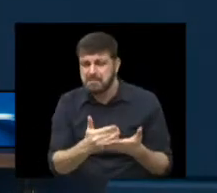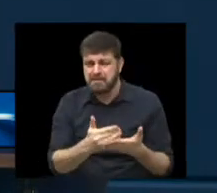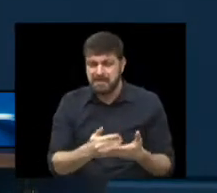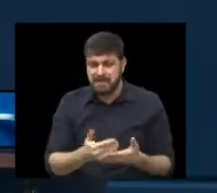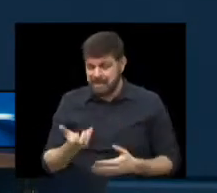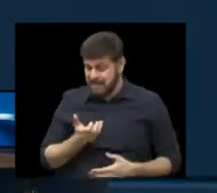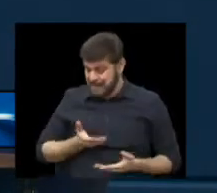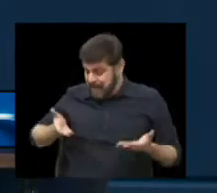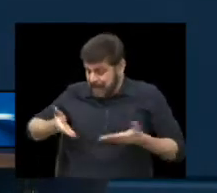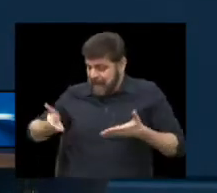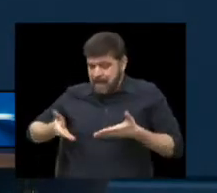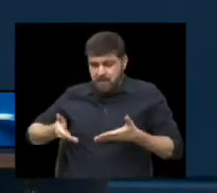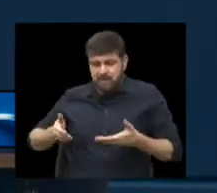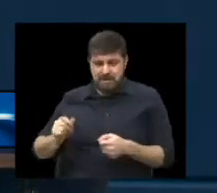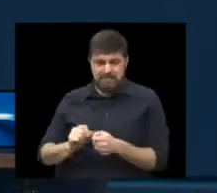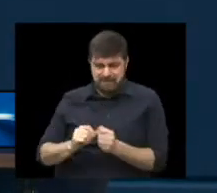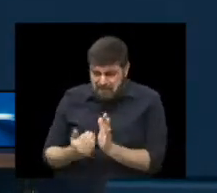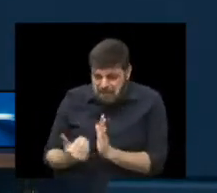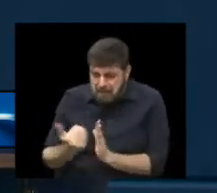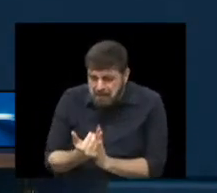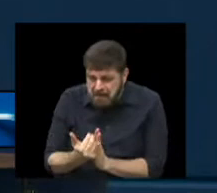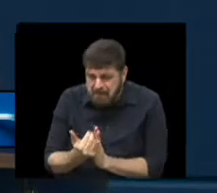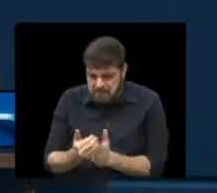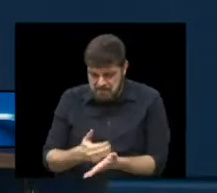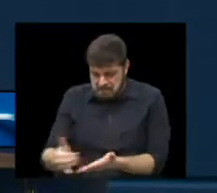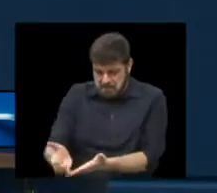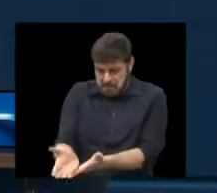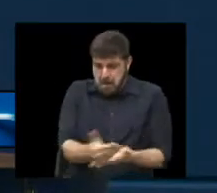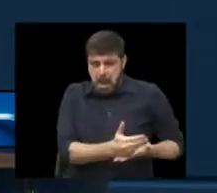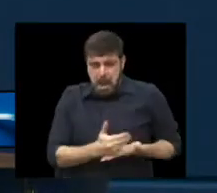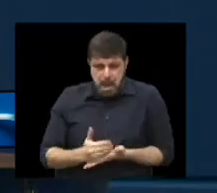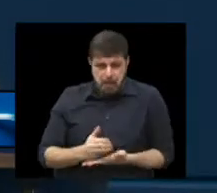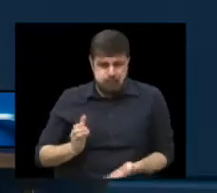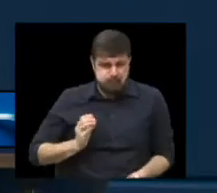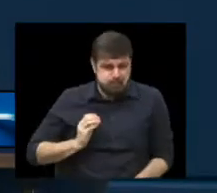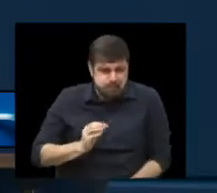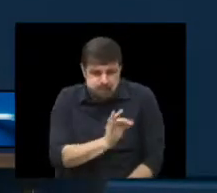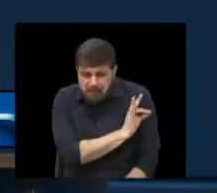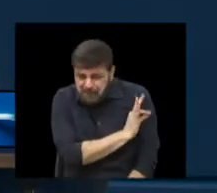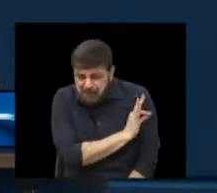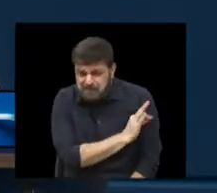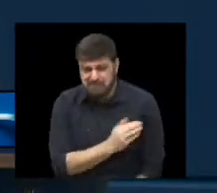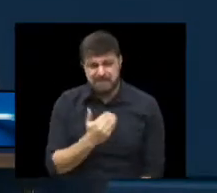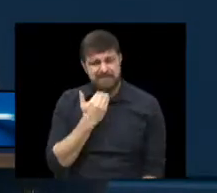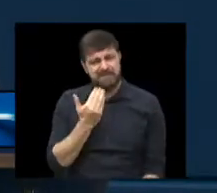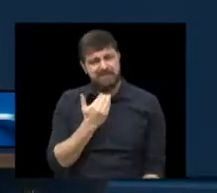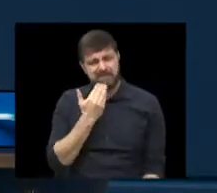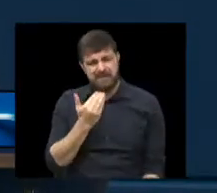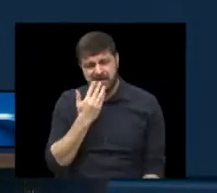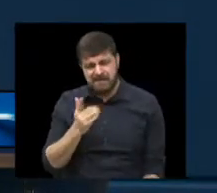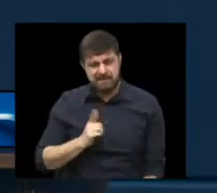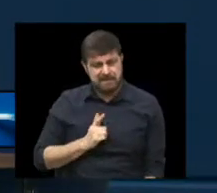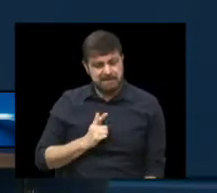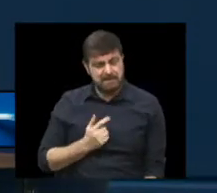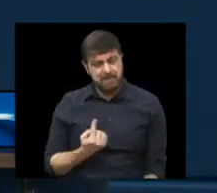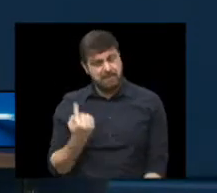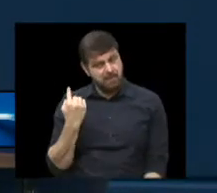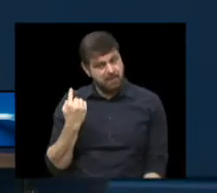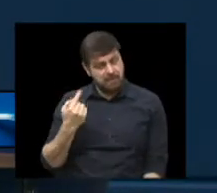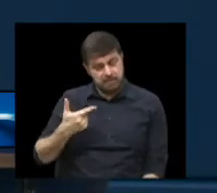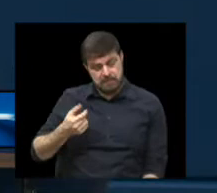imediato que não aumenta tanto assim a porcentagem em relação ao valor que foi anunciado em